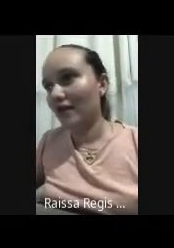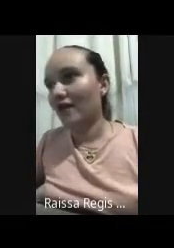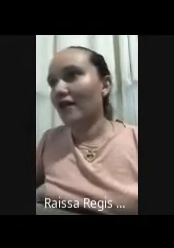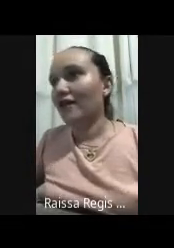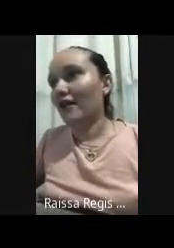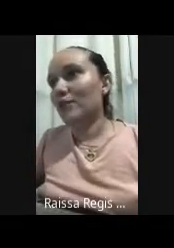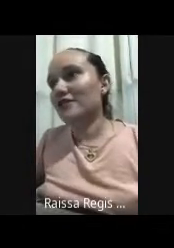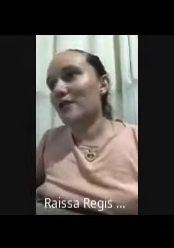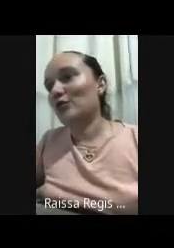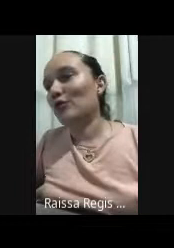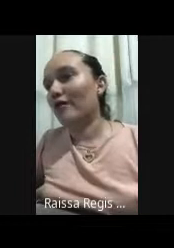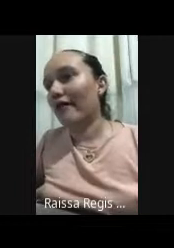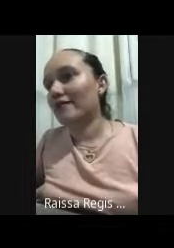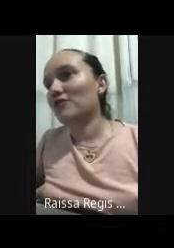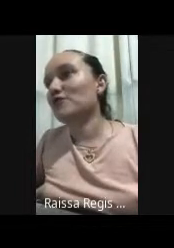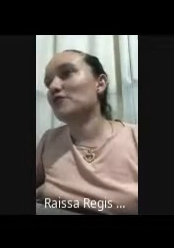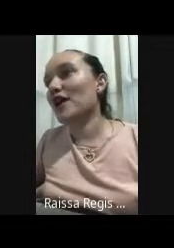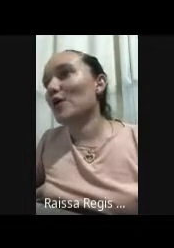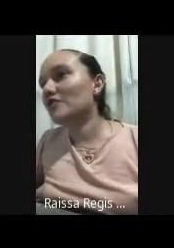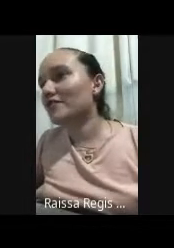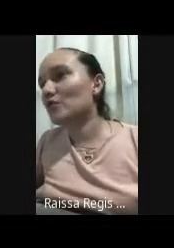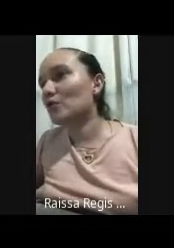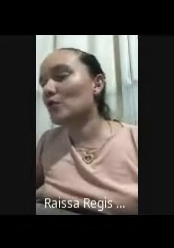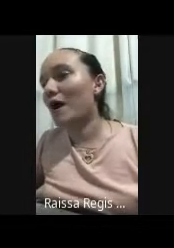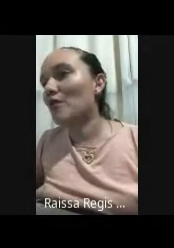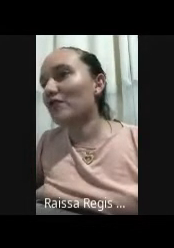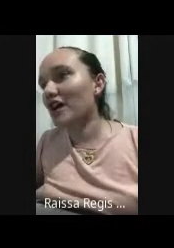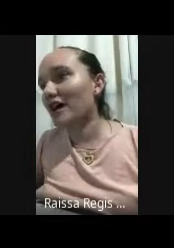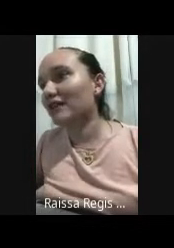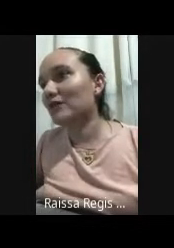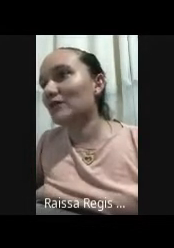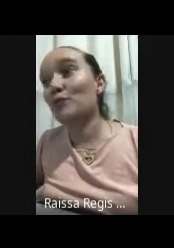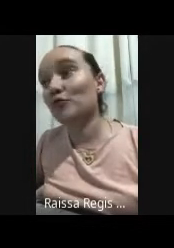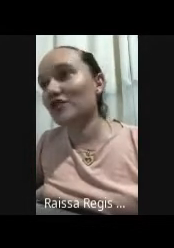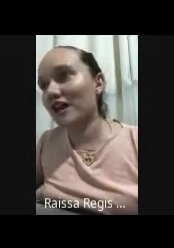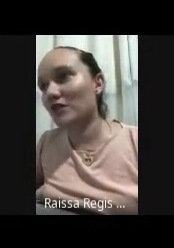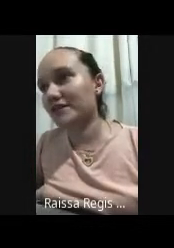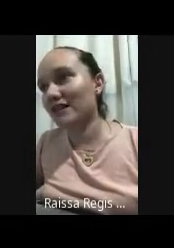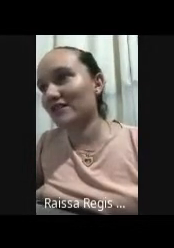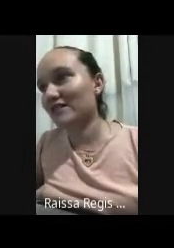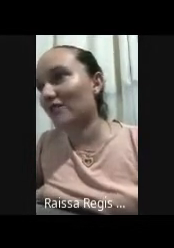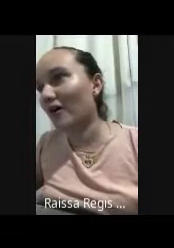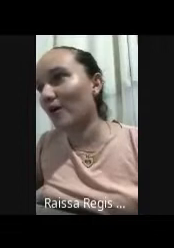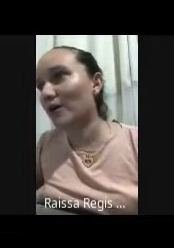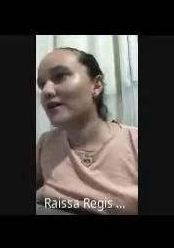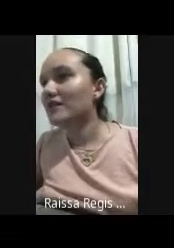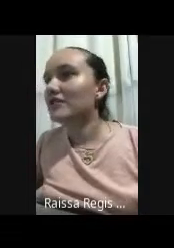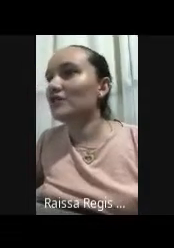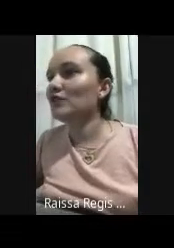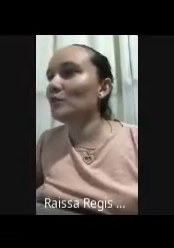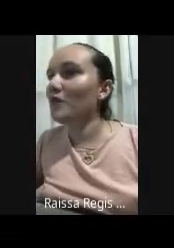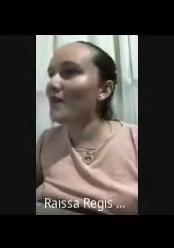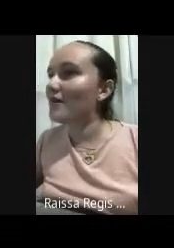também, né? Por exemplo, se fosse um sinal que tivesse a mão fechada, então o punho fechado representava aqui dessa forma.